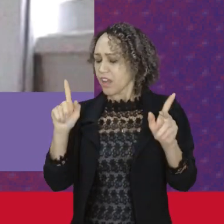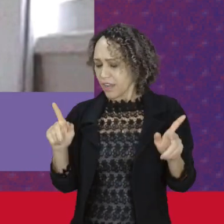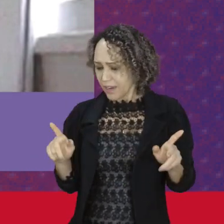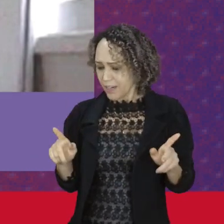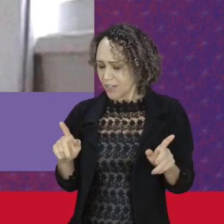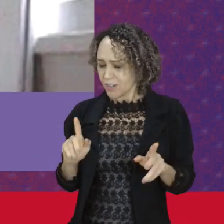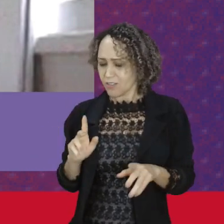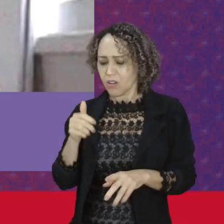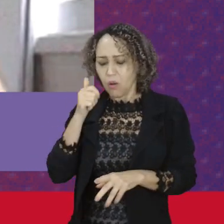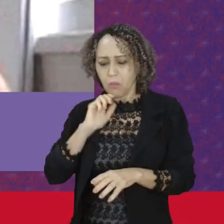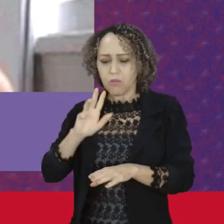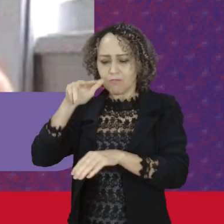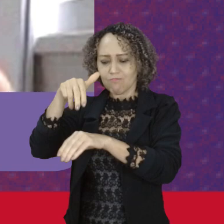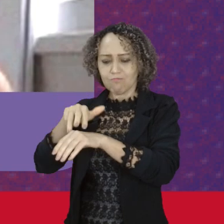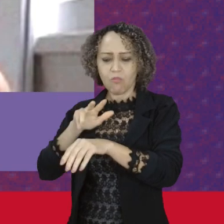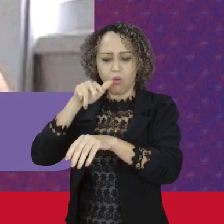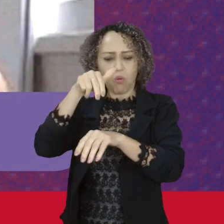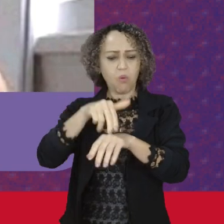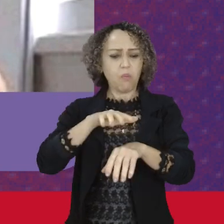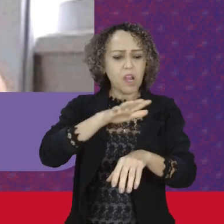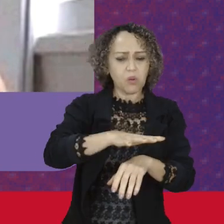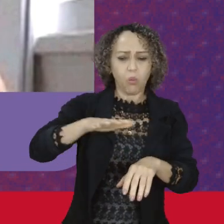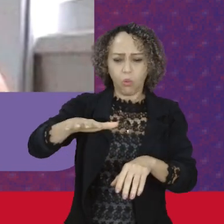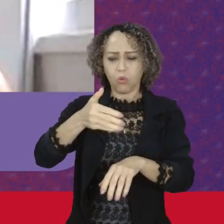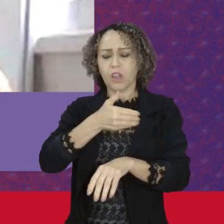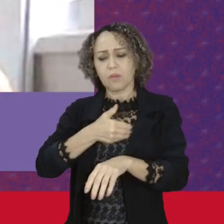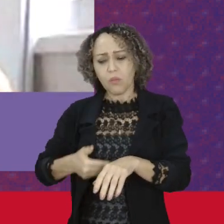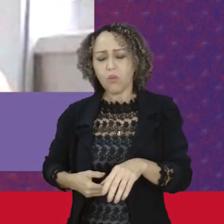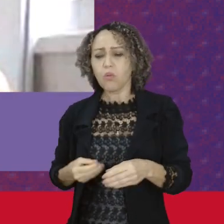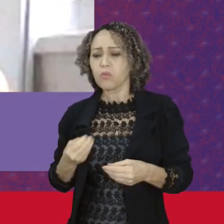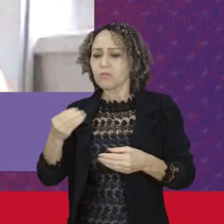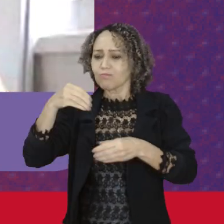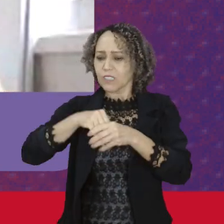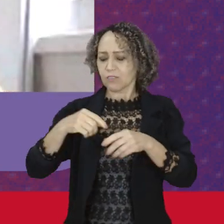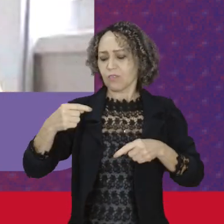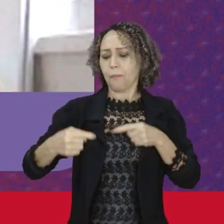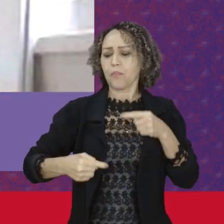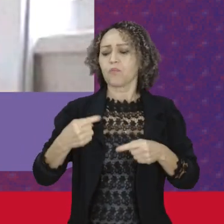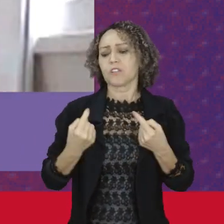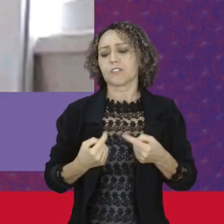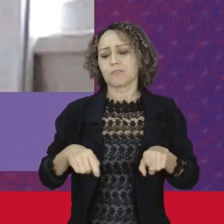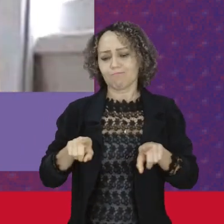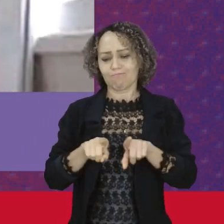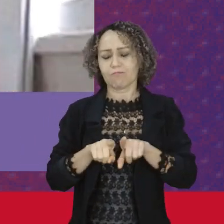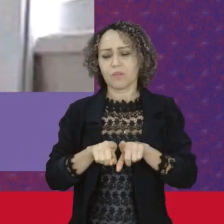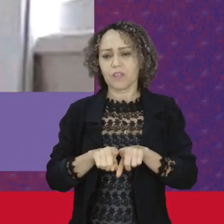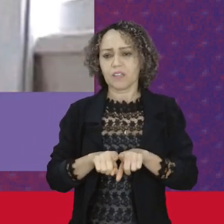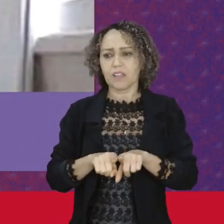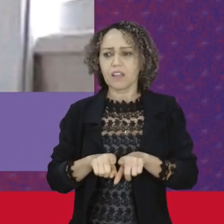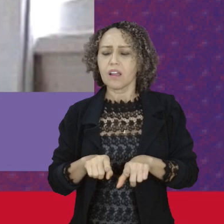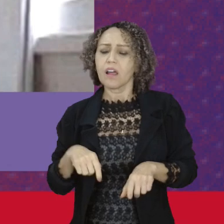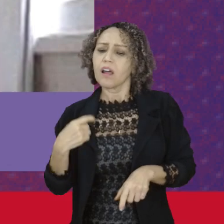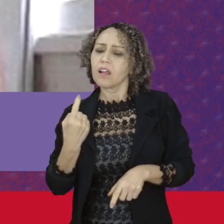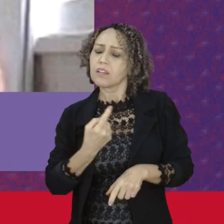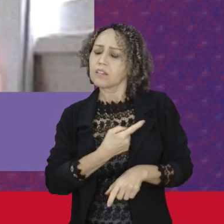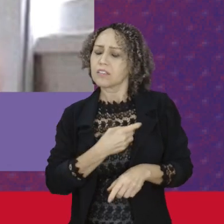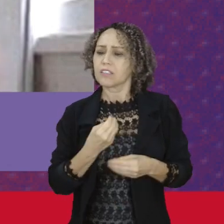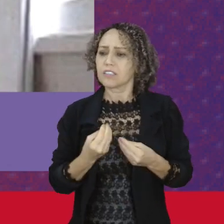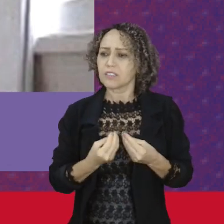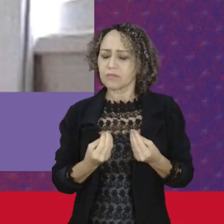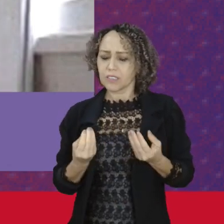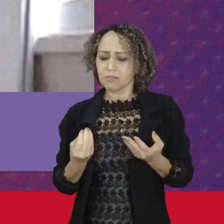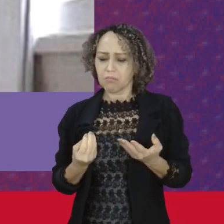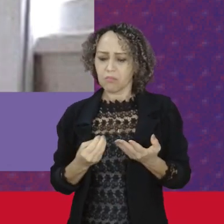participação política também, né? Que foi... e a gente teve já a eleição, né, pelo Partido